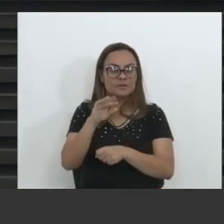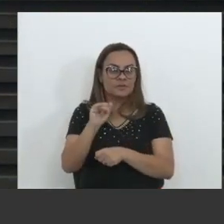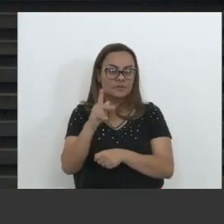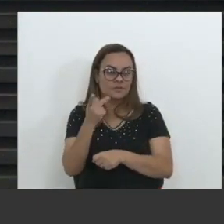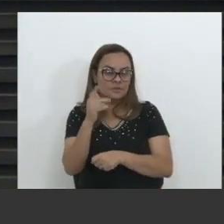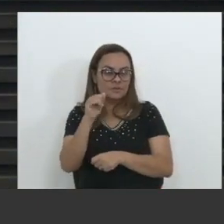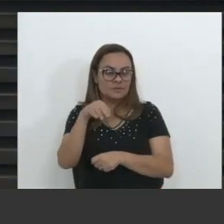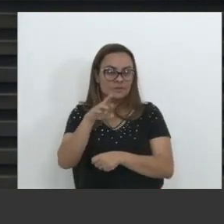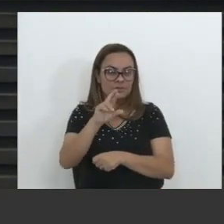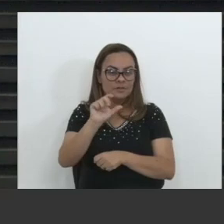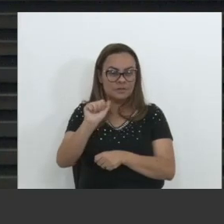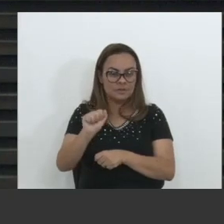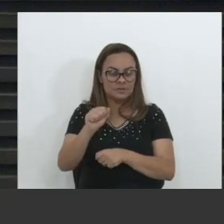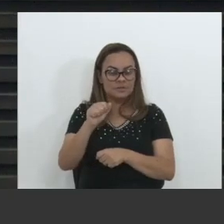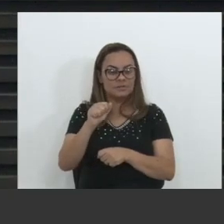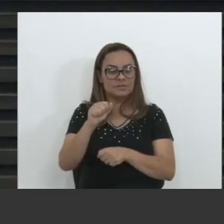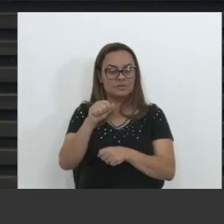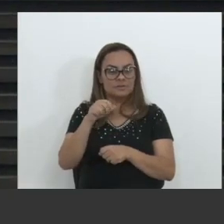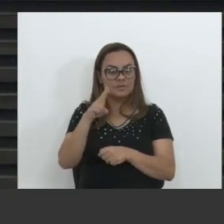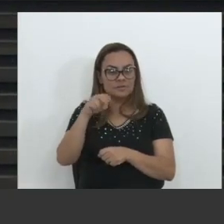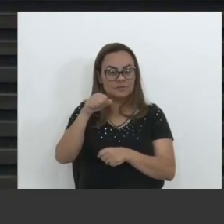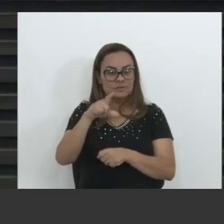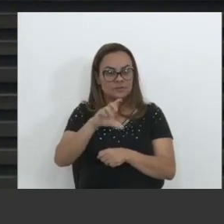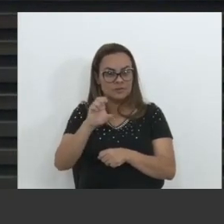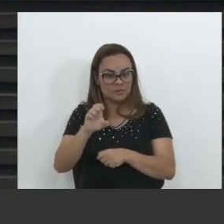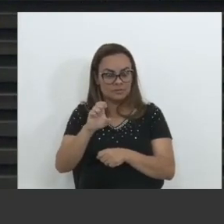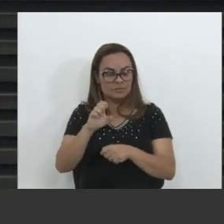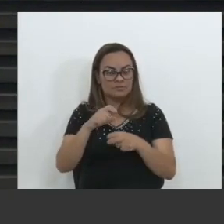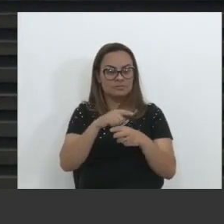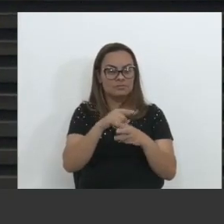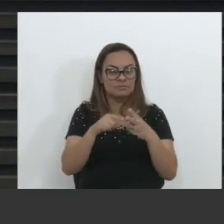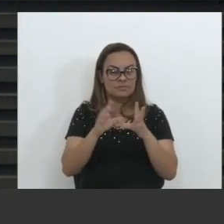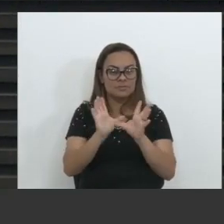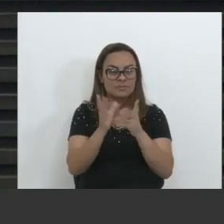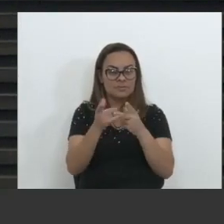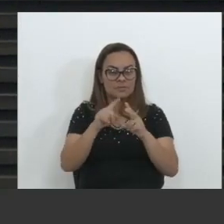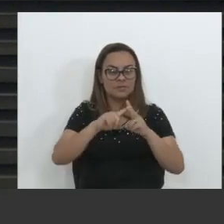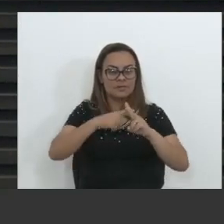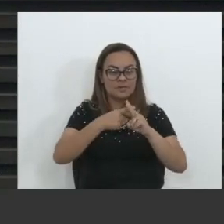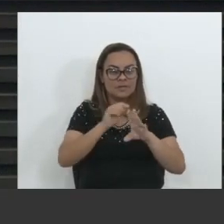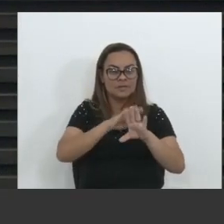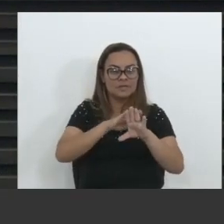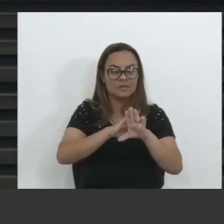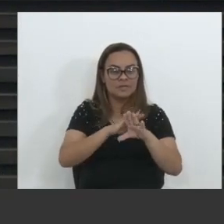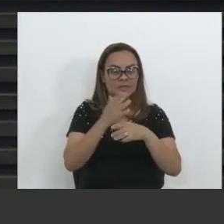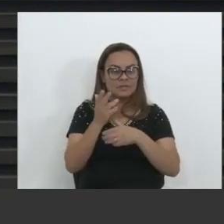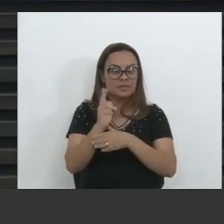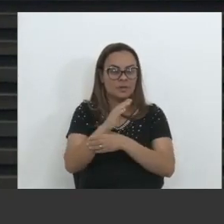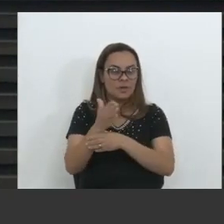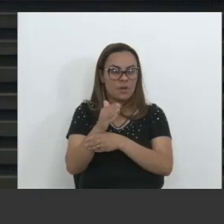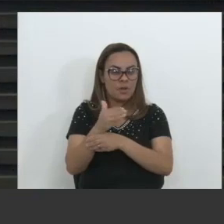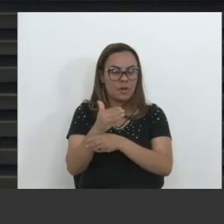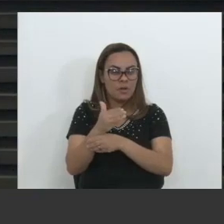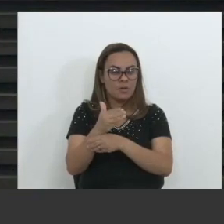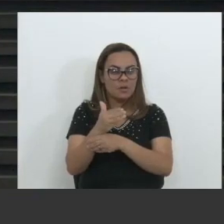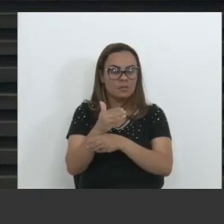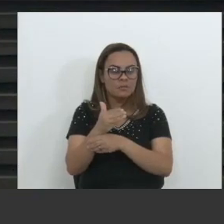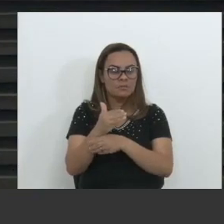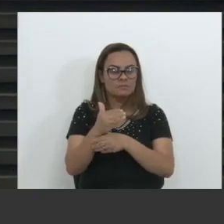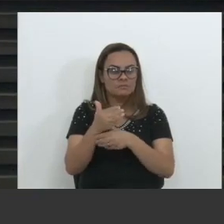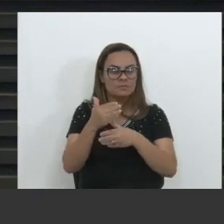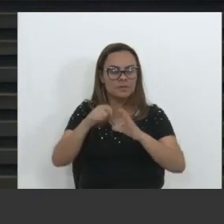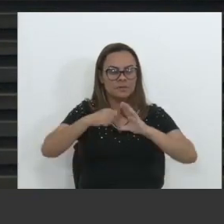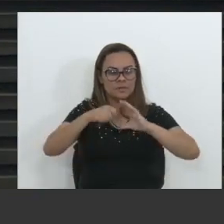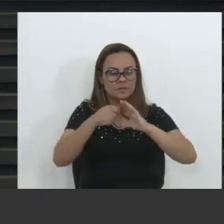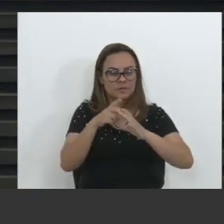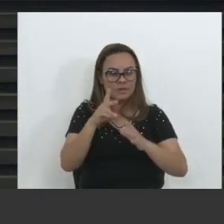o da Total filmes a Nosa equip téc do F aon espino